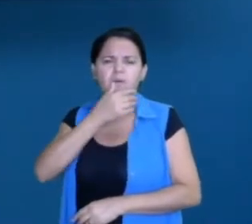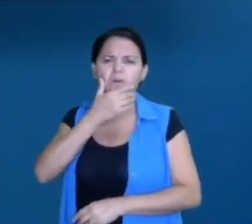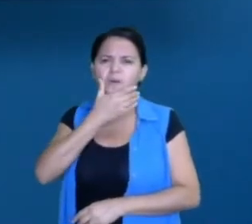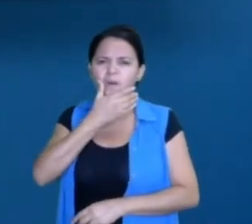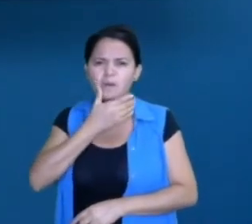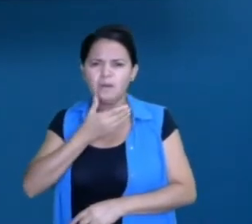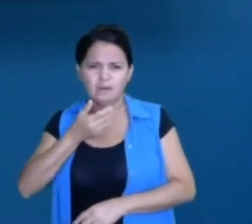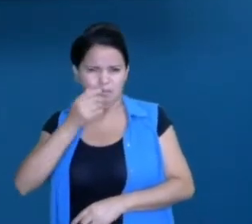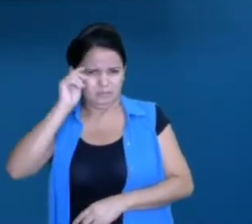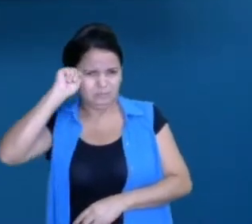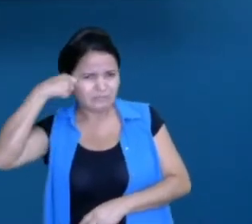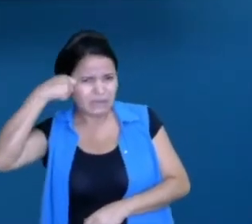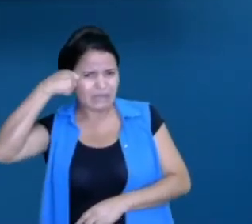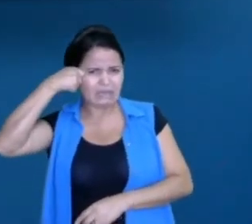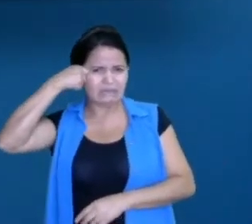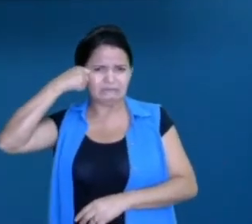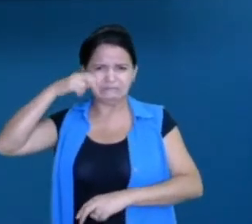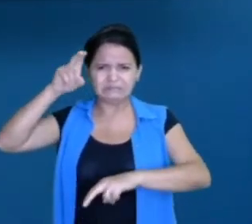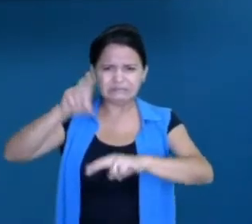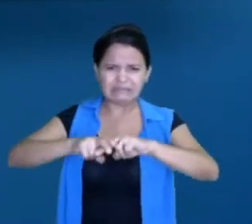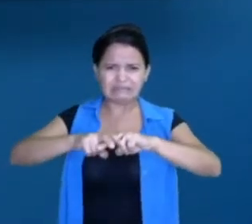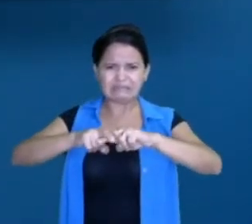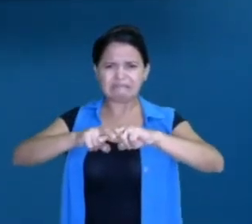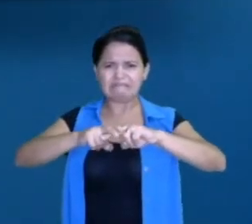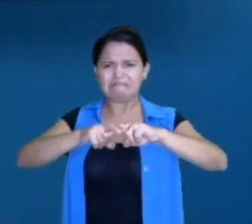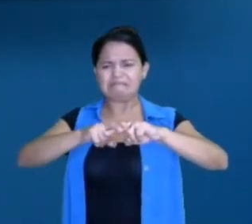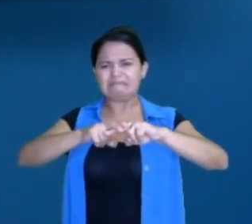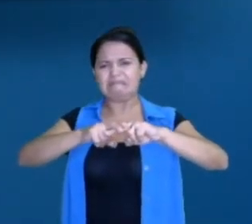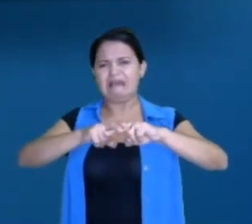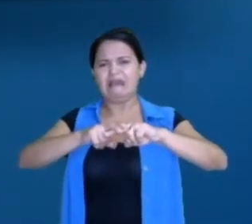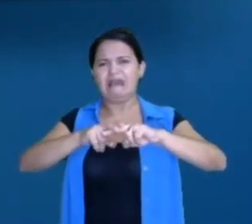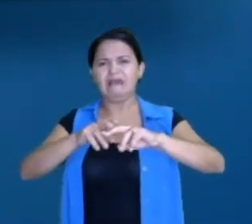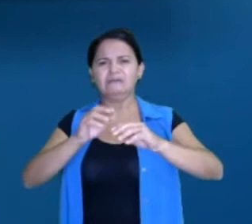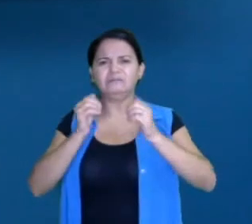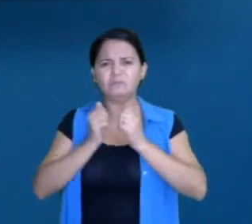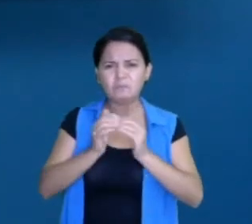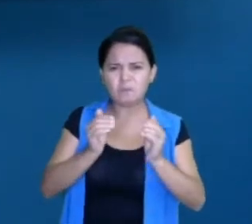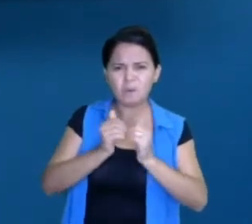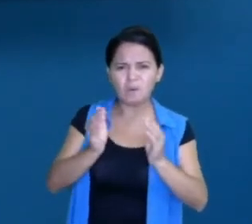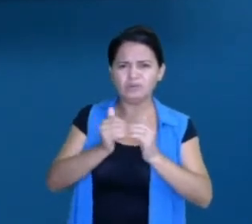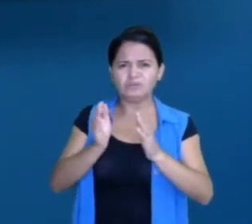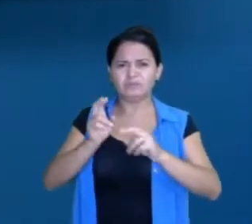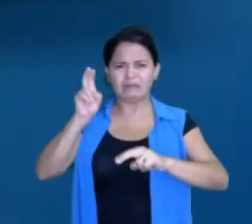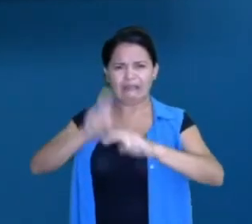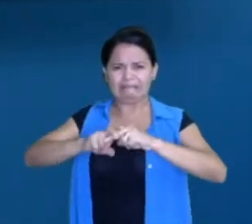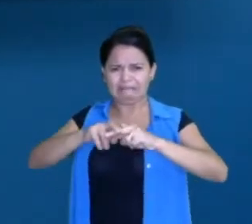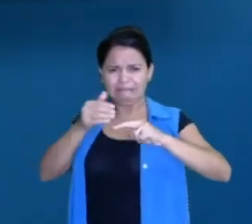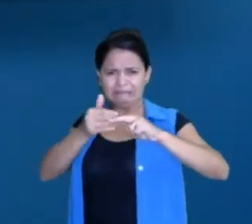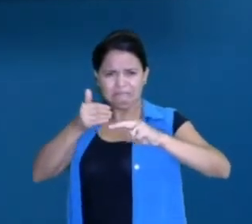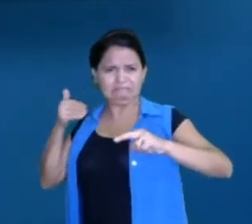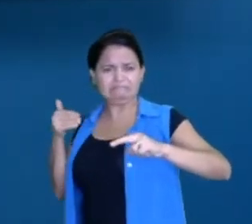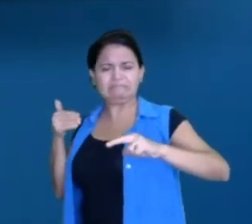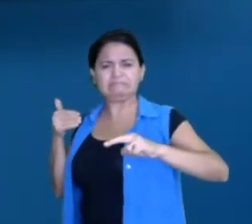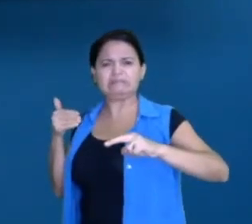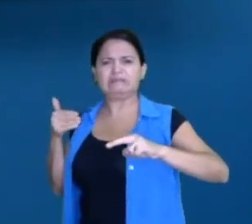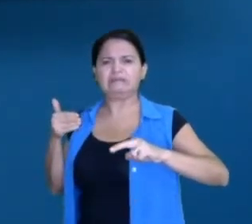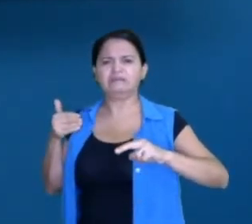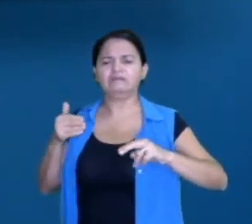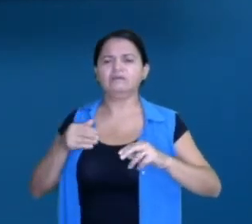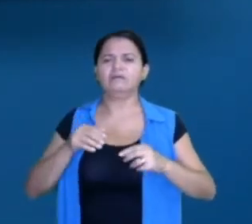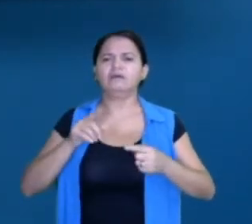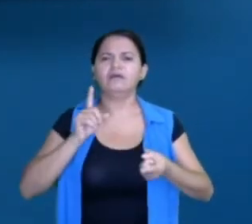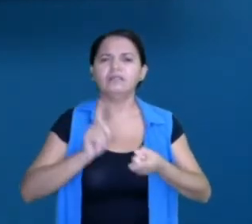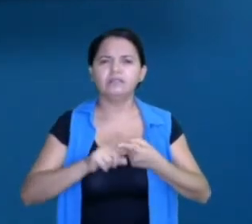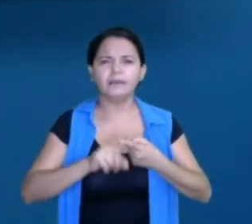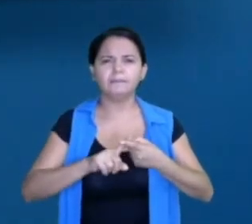uma separação, por exemplo, num restaurante. Quem aí não já assistiu, por exemplo,